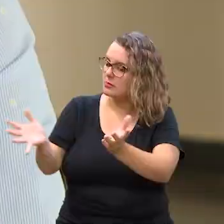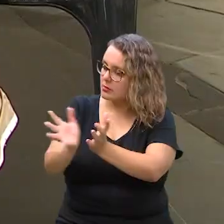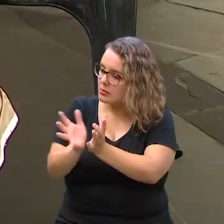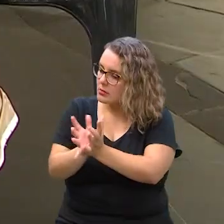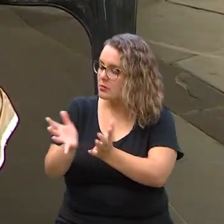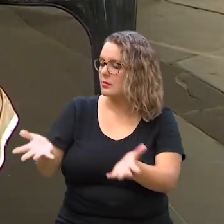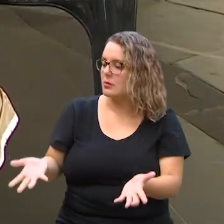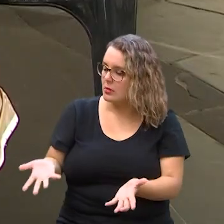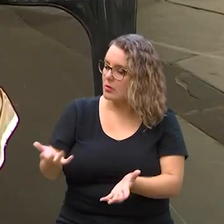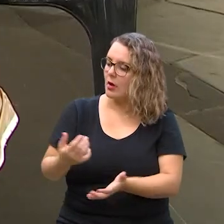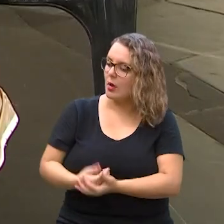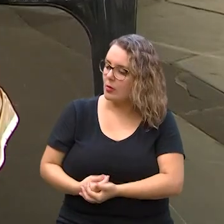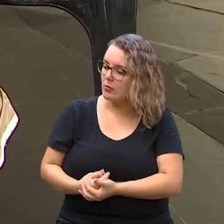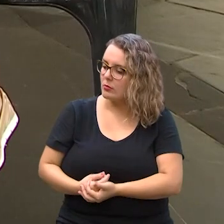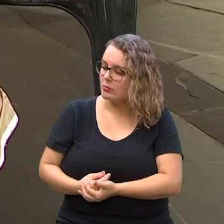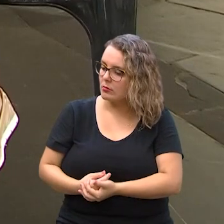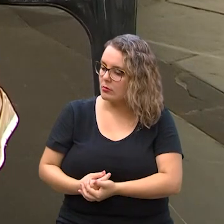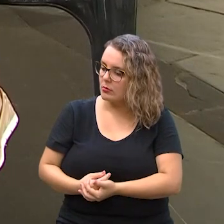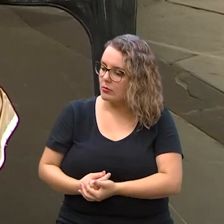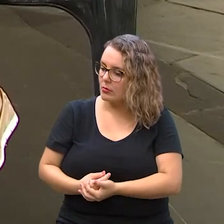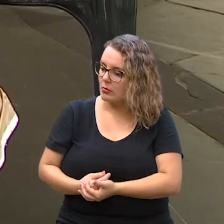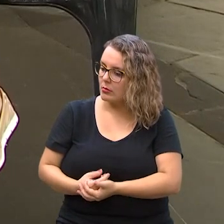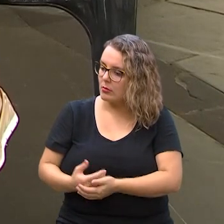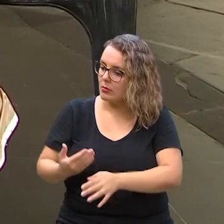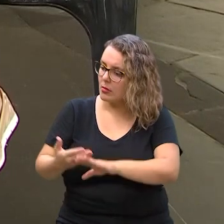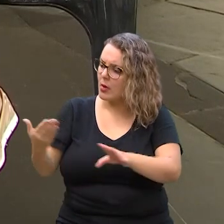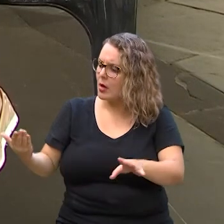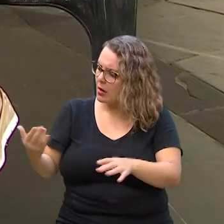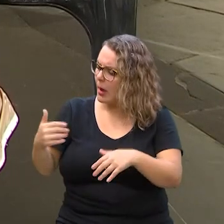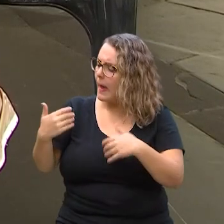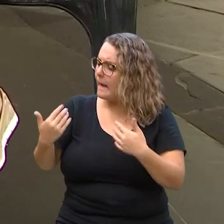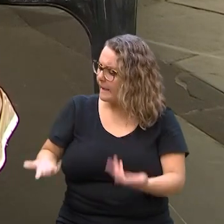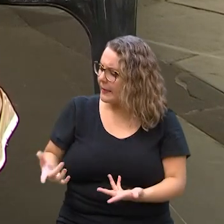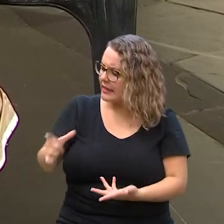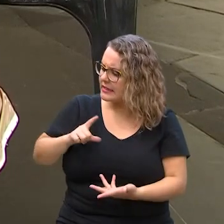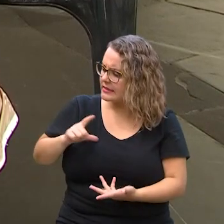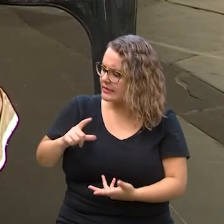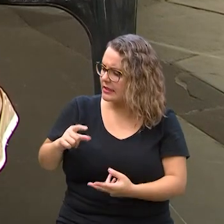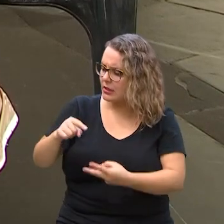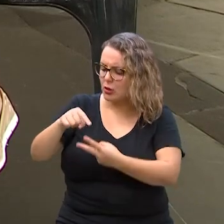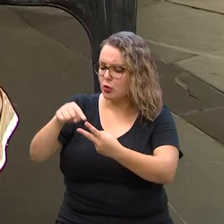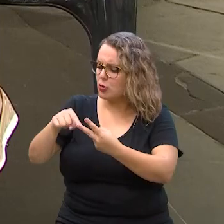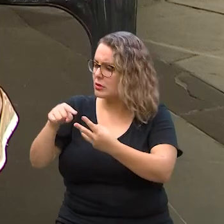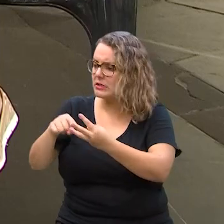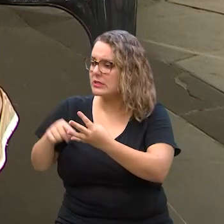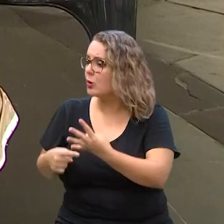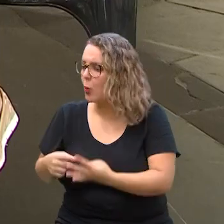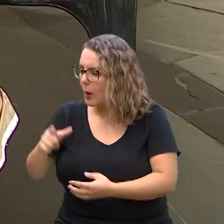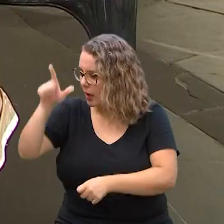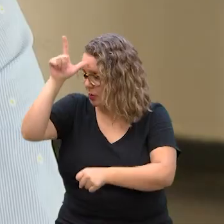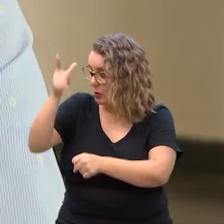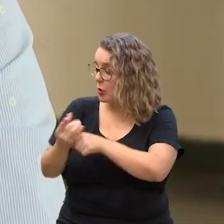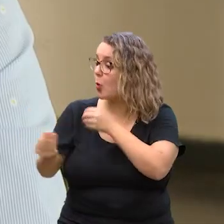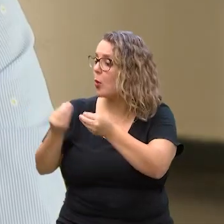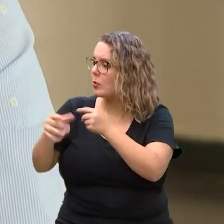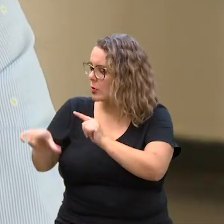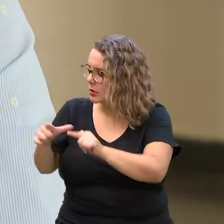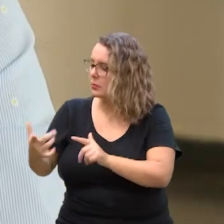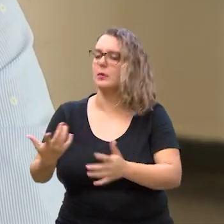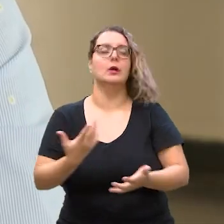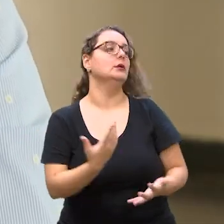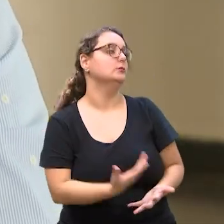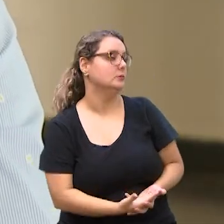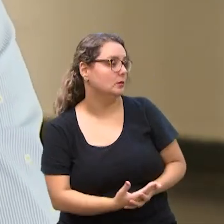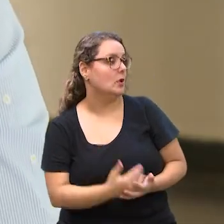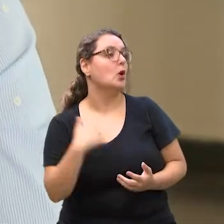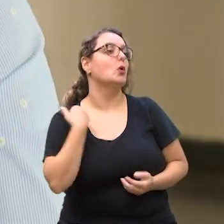grupo, ela vai tomando aí uma certa distância das demais. Mas existem mais de um líder, tem 2, 3, 4 líderes, como é que você trabalha